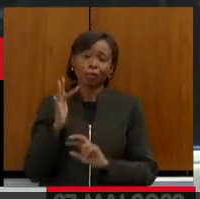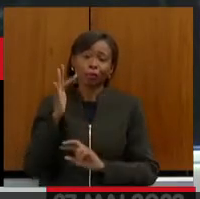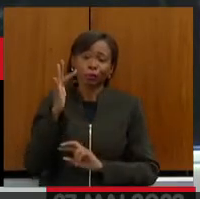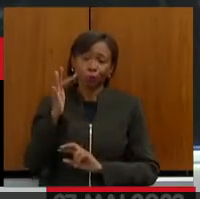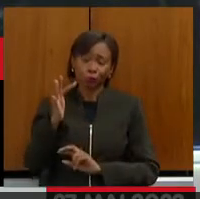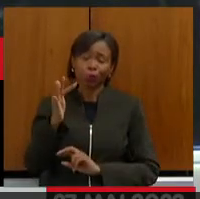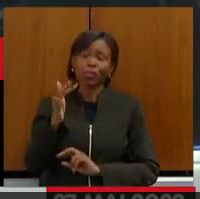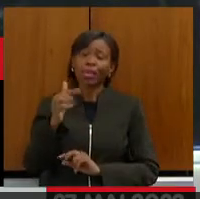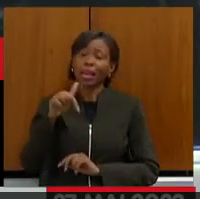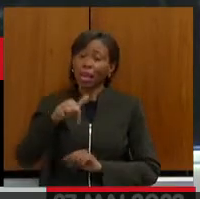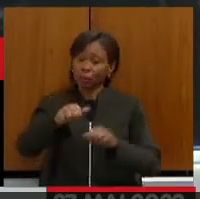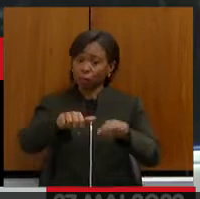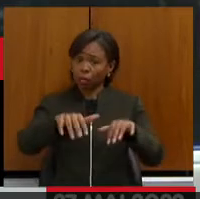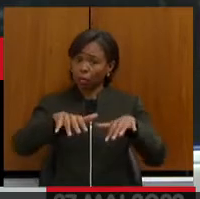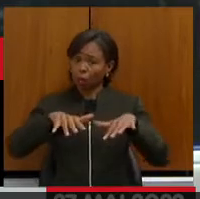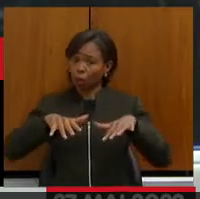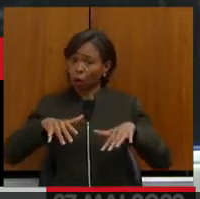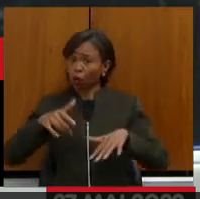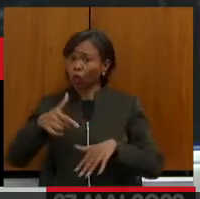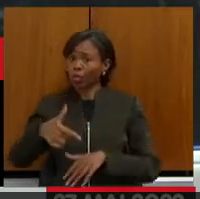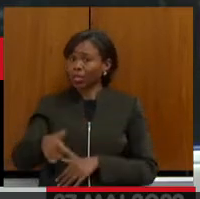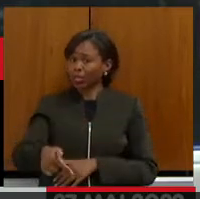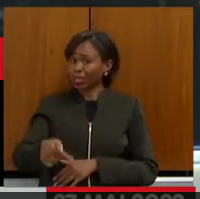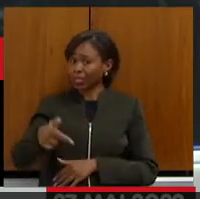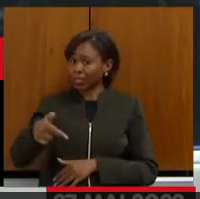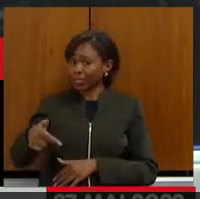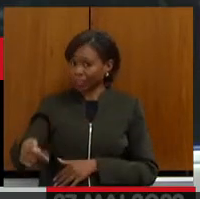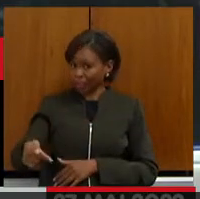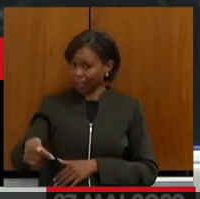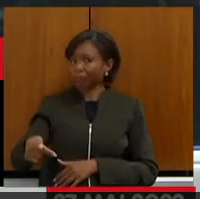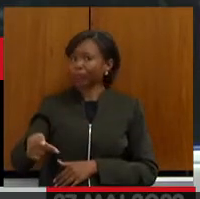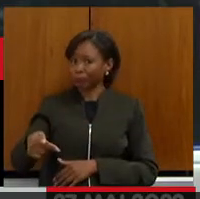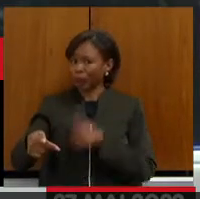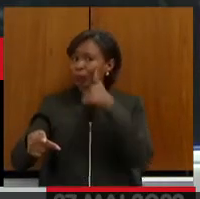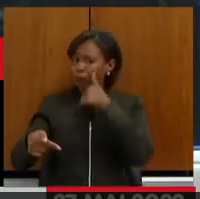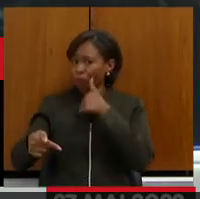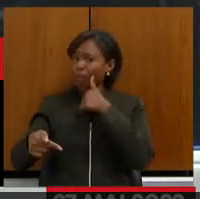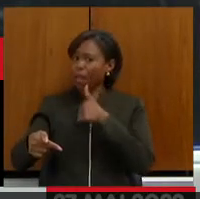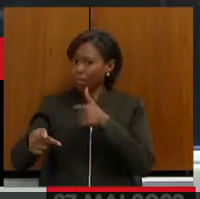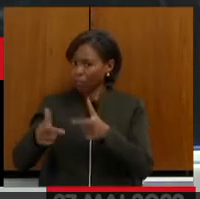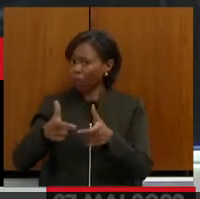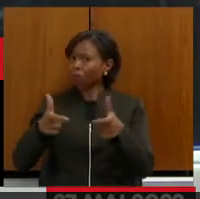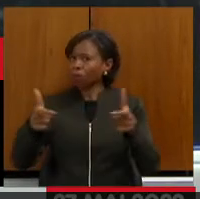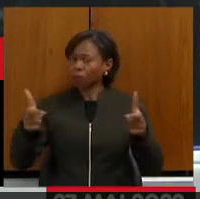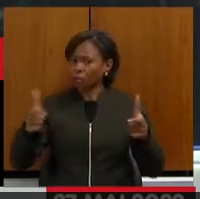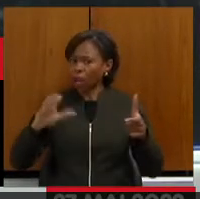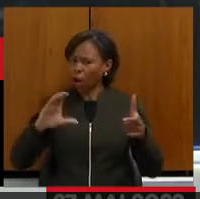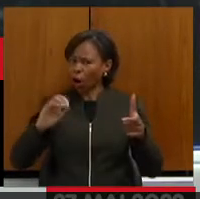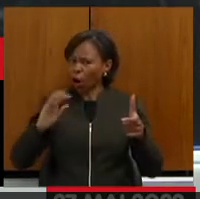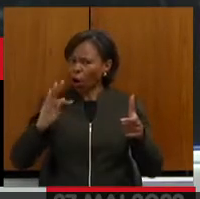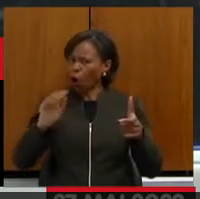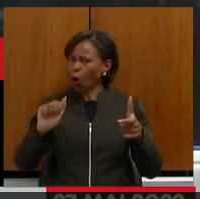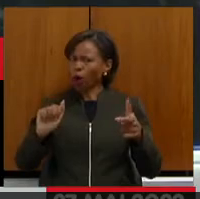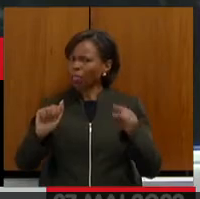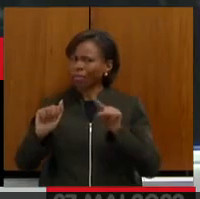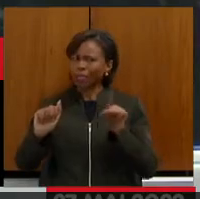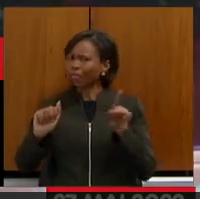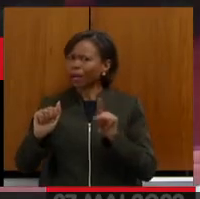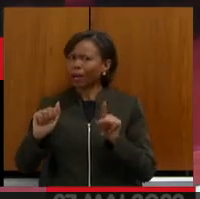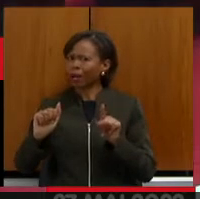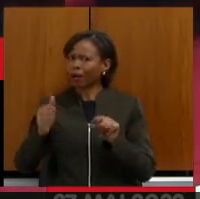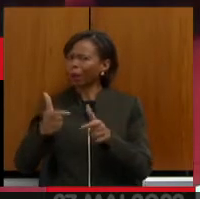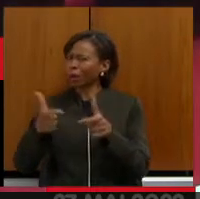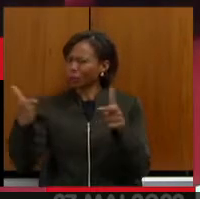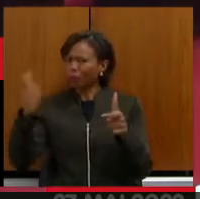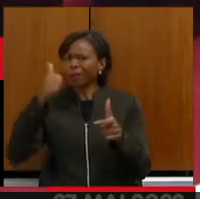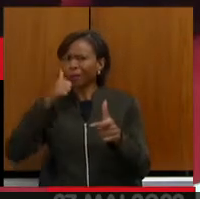77 mulheres que nós somos maioria não vamos trabalhar com a lógica de cotas nós teremos que tá aqui tem que ter conta para homem não para